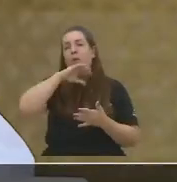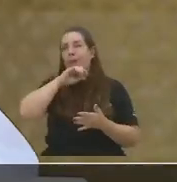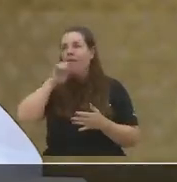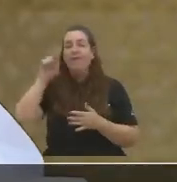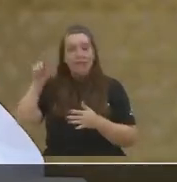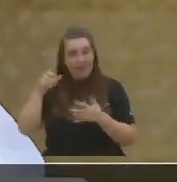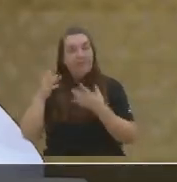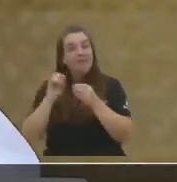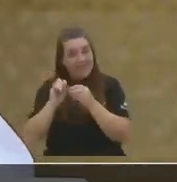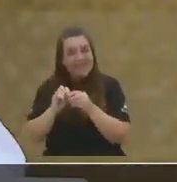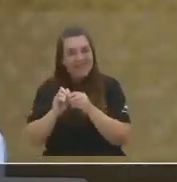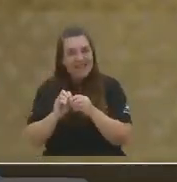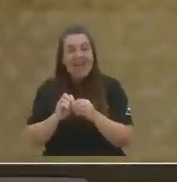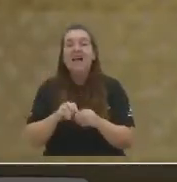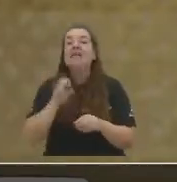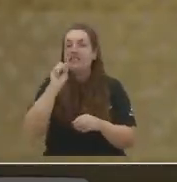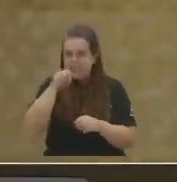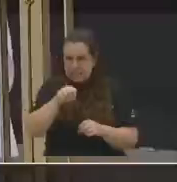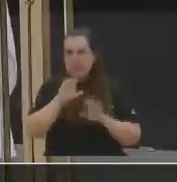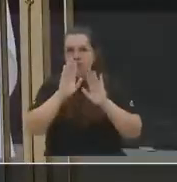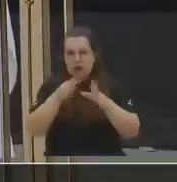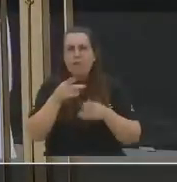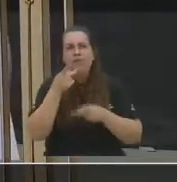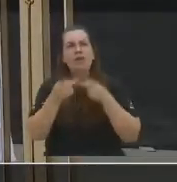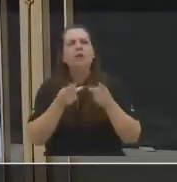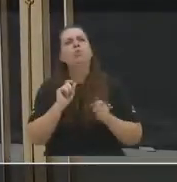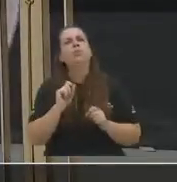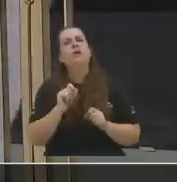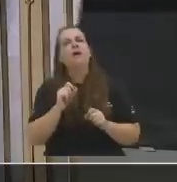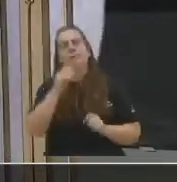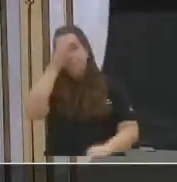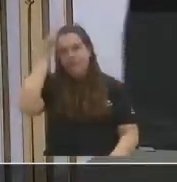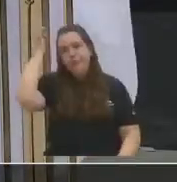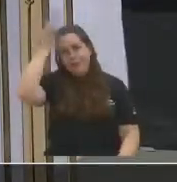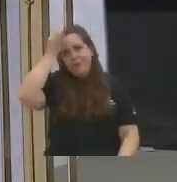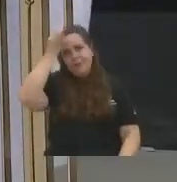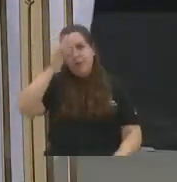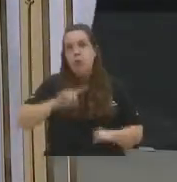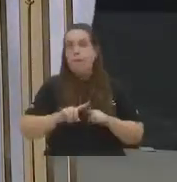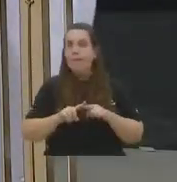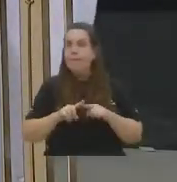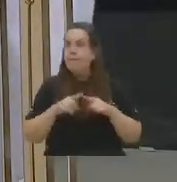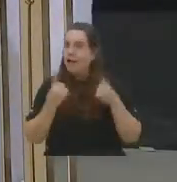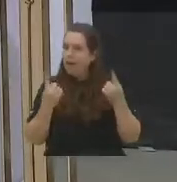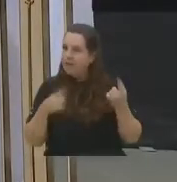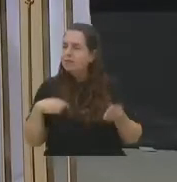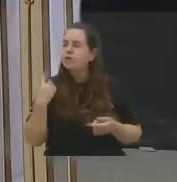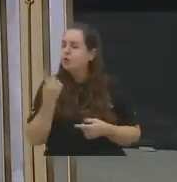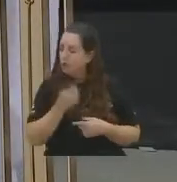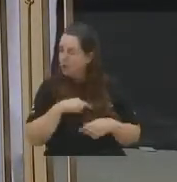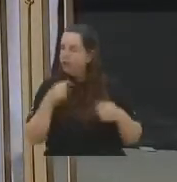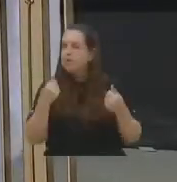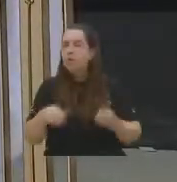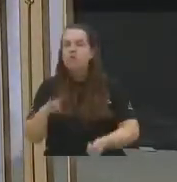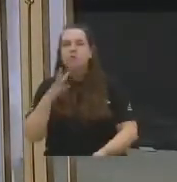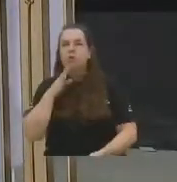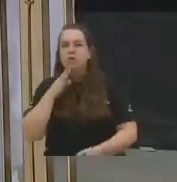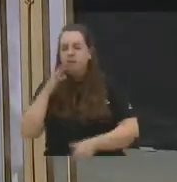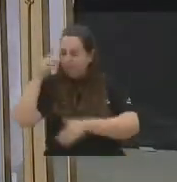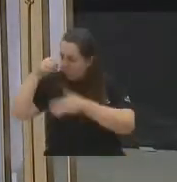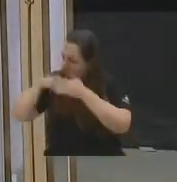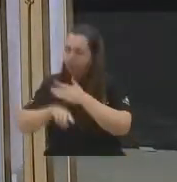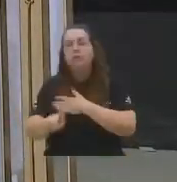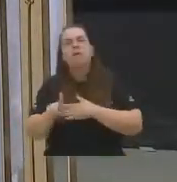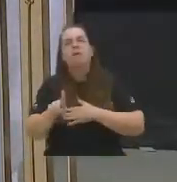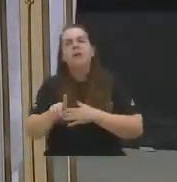está falando já do Espírito Santo. Mas nós precisamos ir à cruz para quebrar em nós a